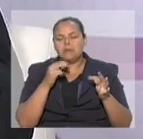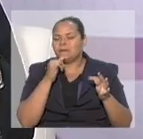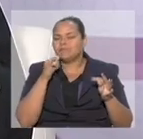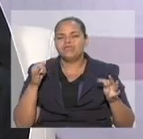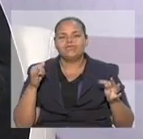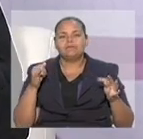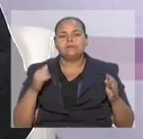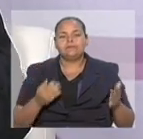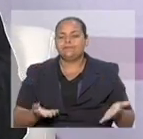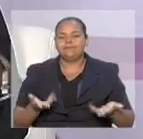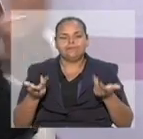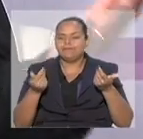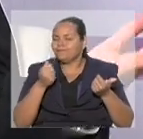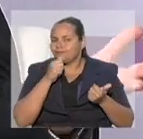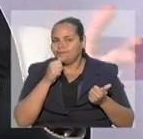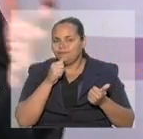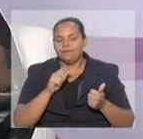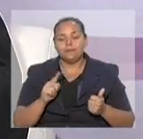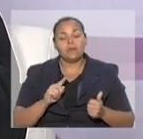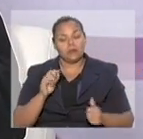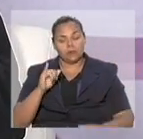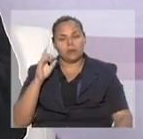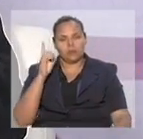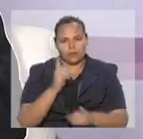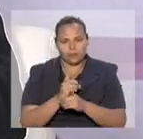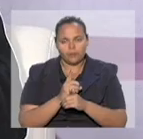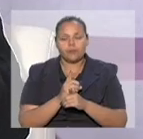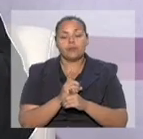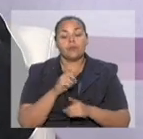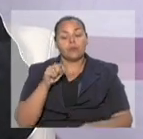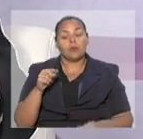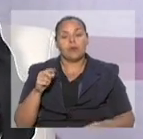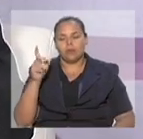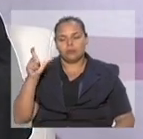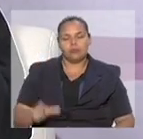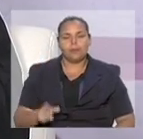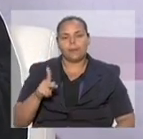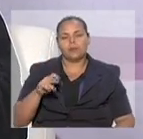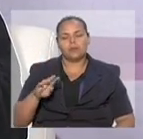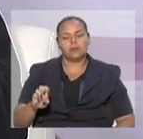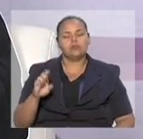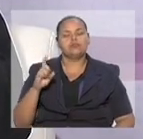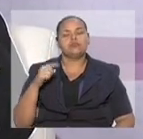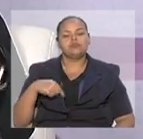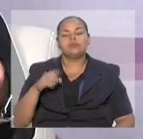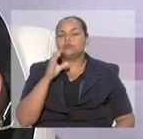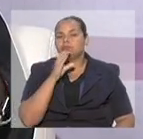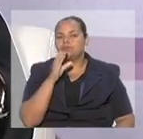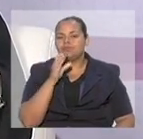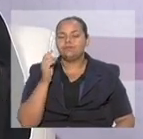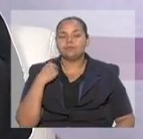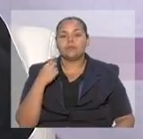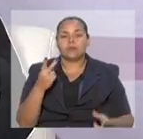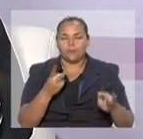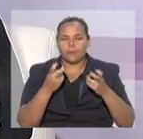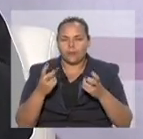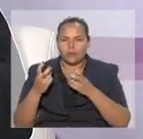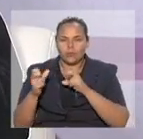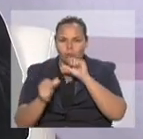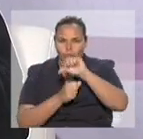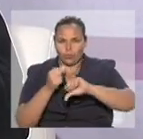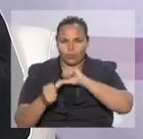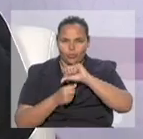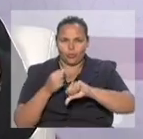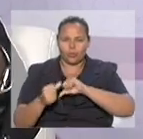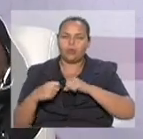desestruturado. Se esse tratamento, se o diagnóstico for feito corretamente, o paciente foi encaminhado corretamente em tempo hábil, a